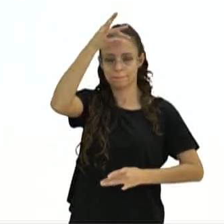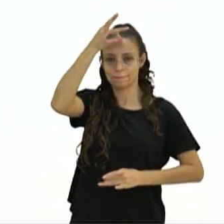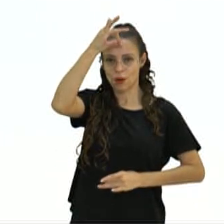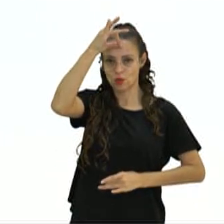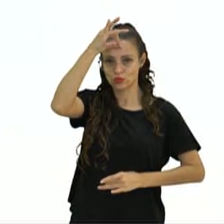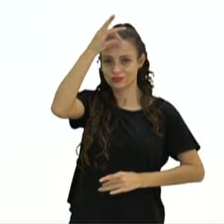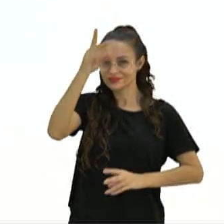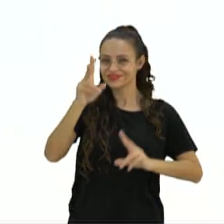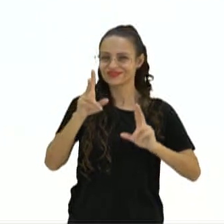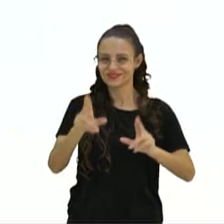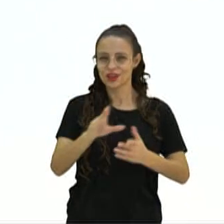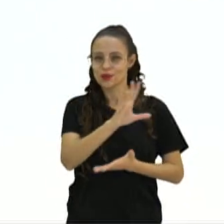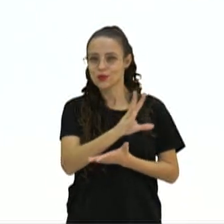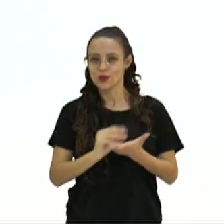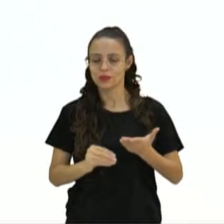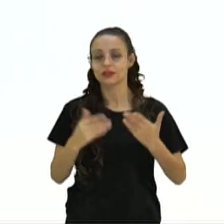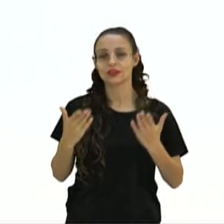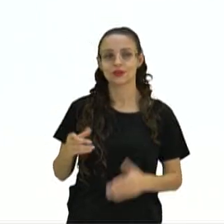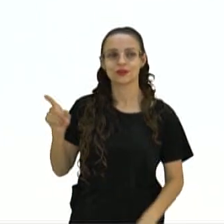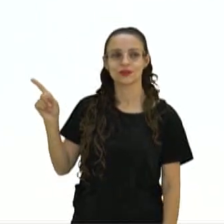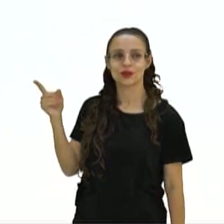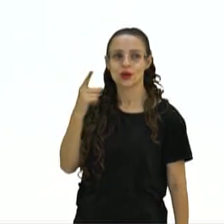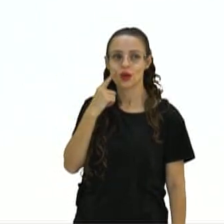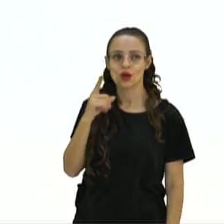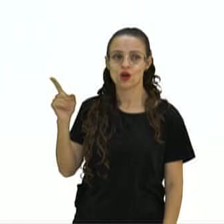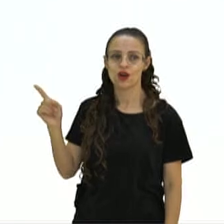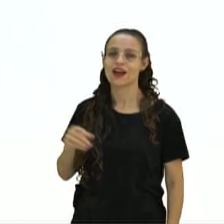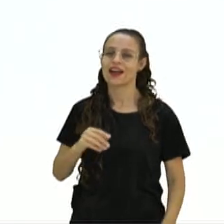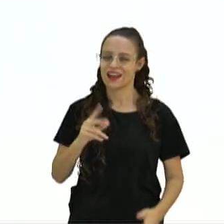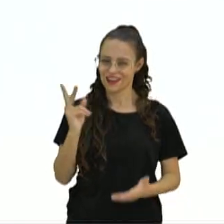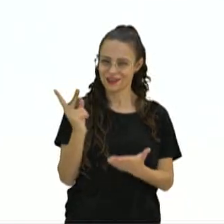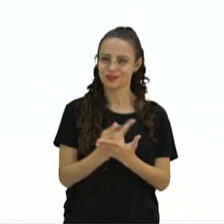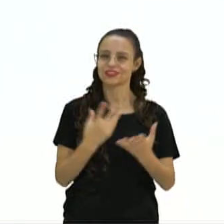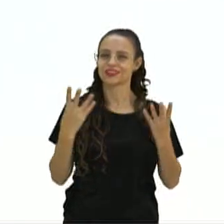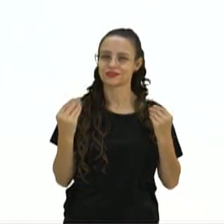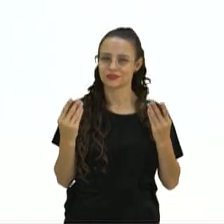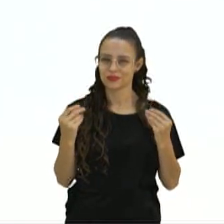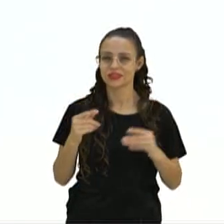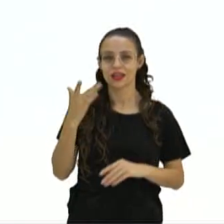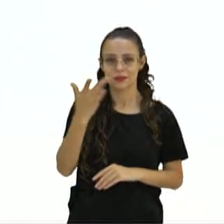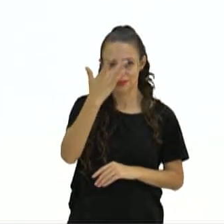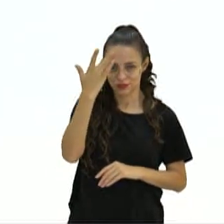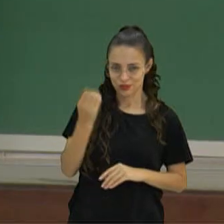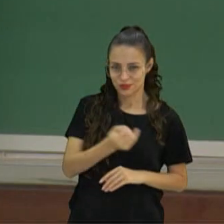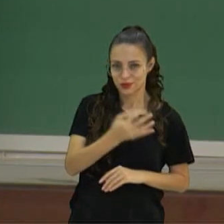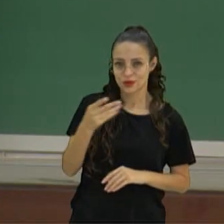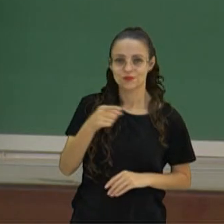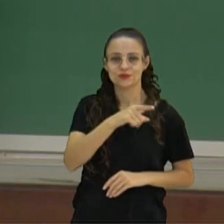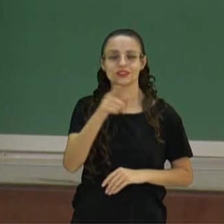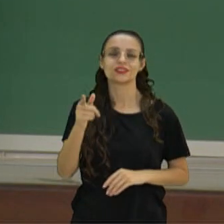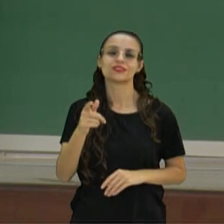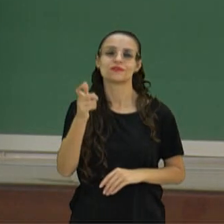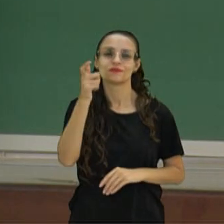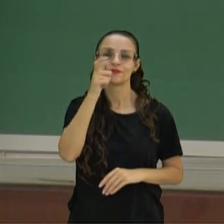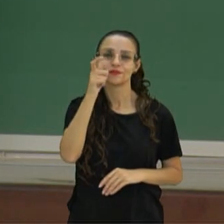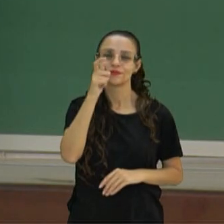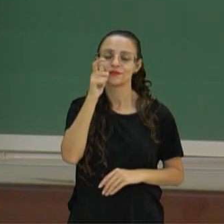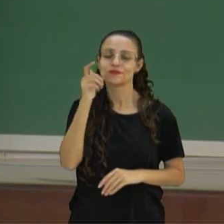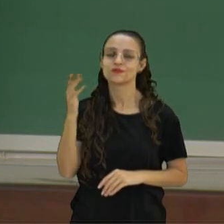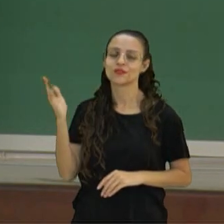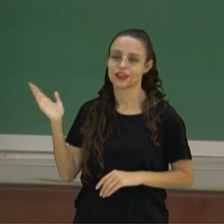outro, né? Então, nessa animação aqui já temos uma situação que acontece bastante imitação, né? Muitos aí, o pessoal que acompanha bastante e assiste,